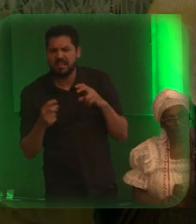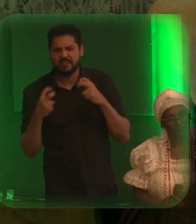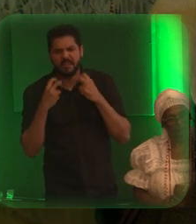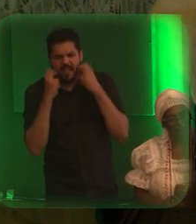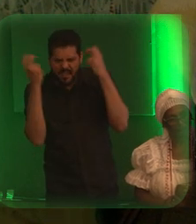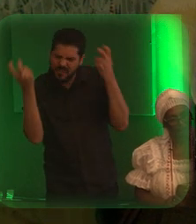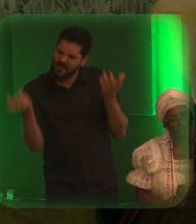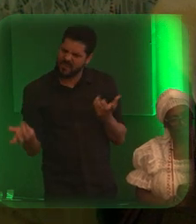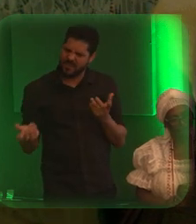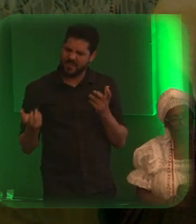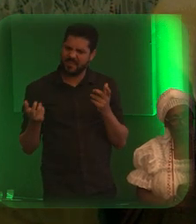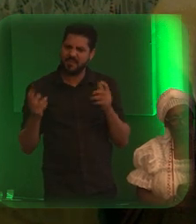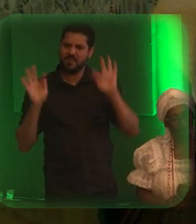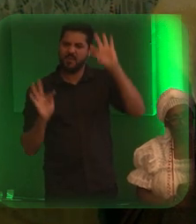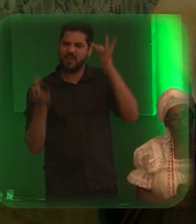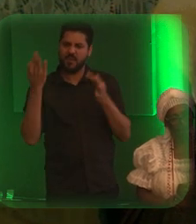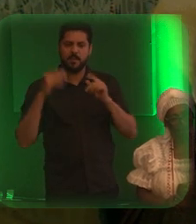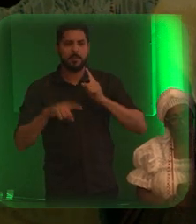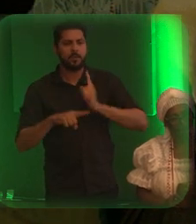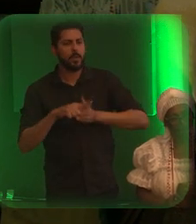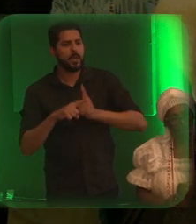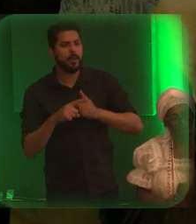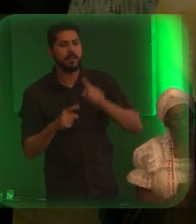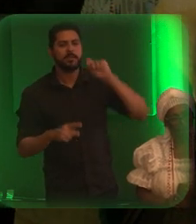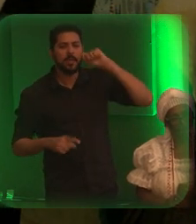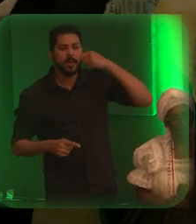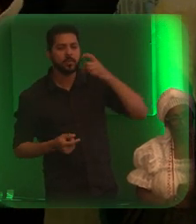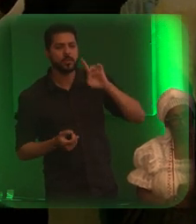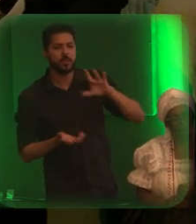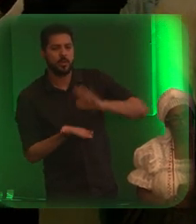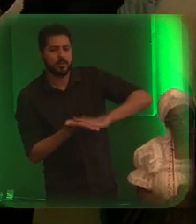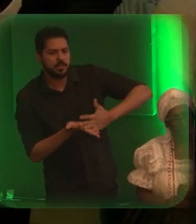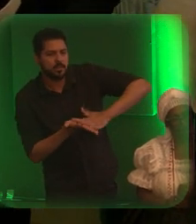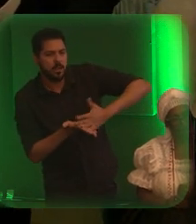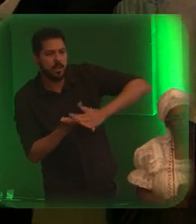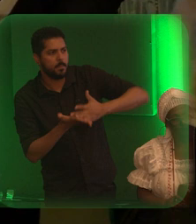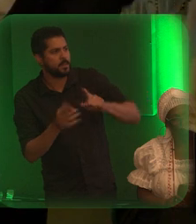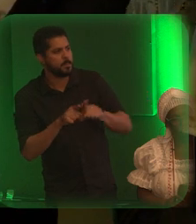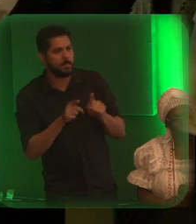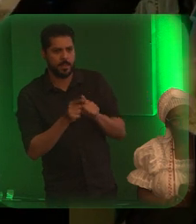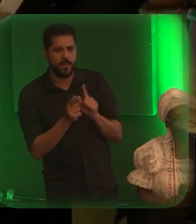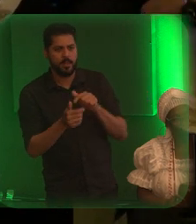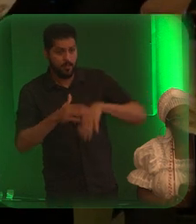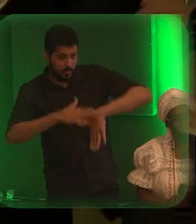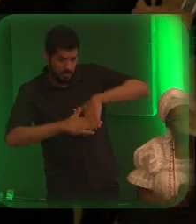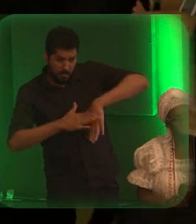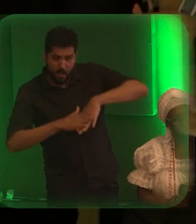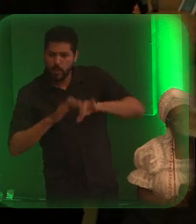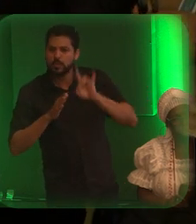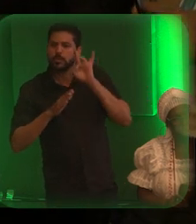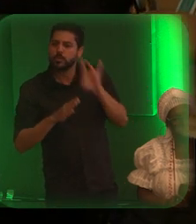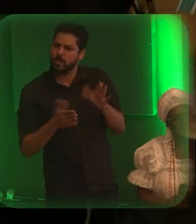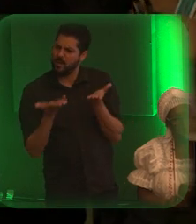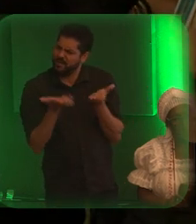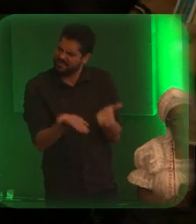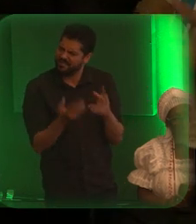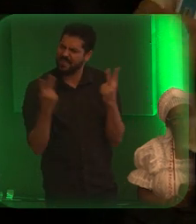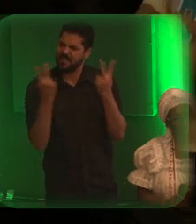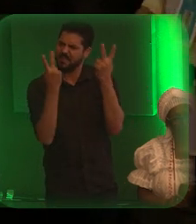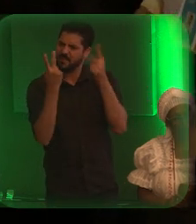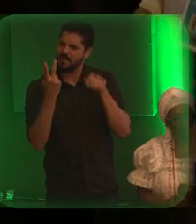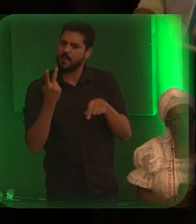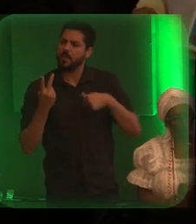negros para tocar samba ou para jogar futebol. Eu fui 18 anos presidente do Sindicato dos